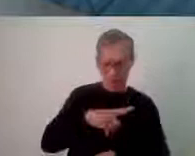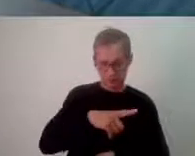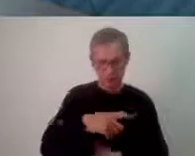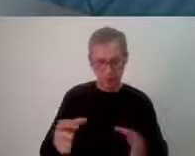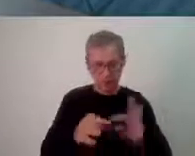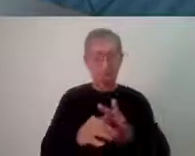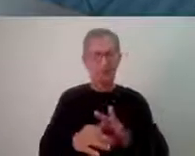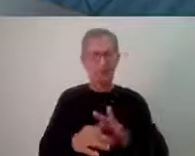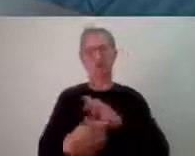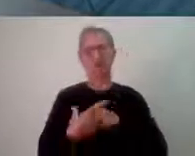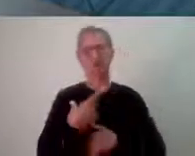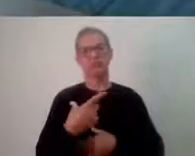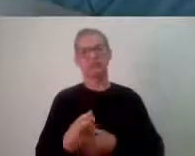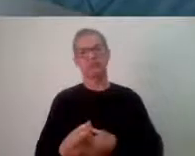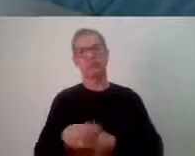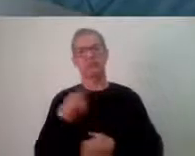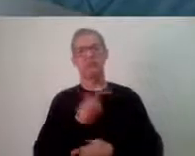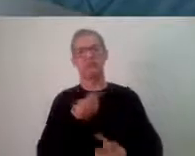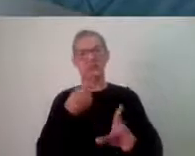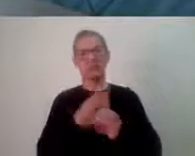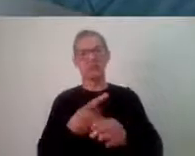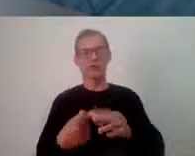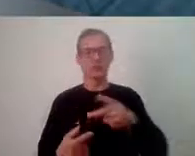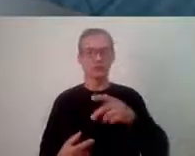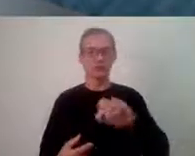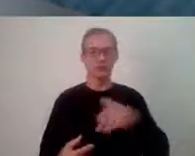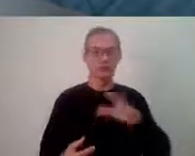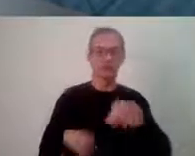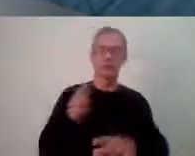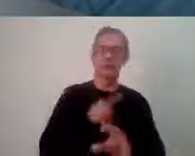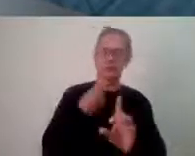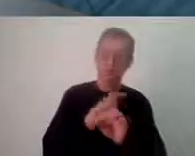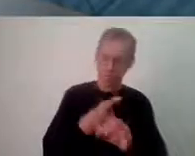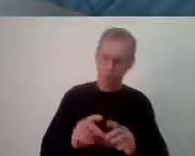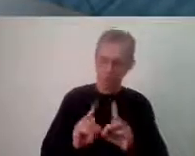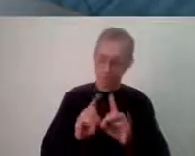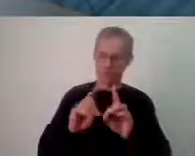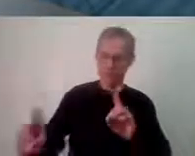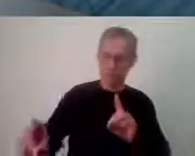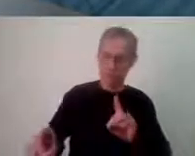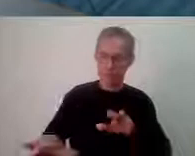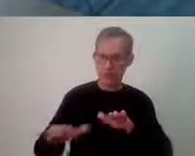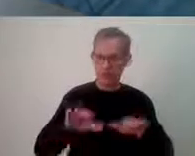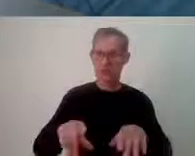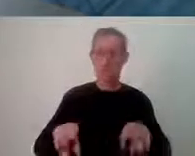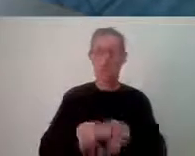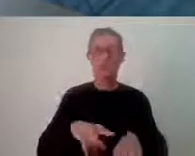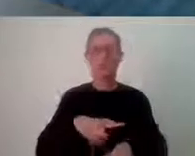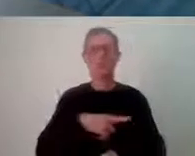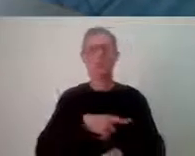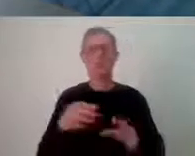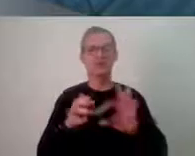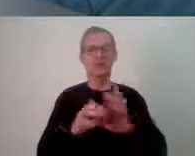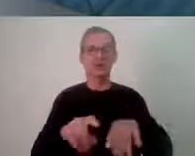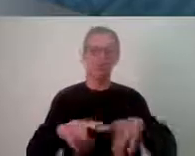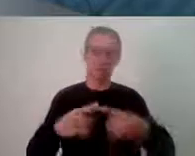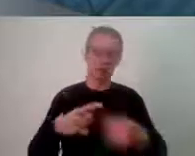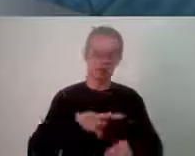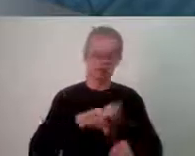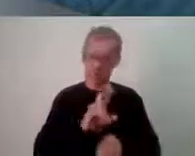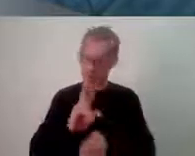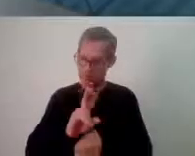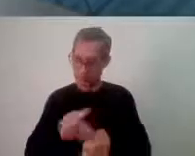integra a velocidade. E aí a gente encontra a posição. Para a gente encontrar a distância e deslocamento, a gente também integra. Só que a gente tem que tomar um